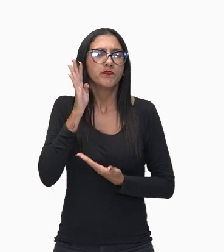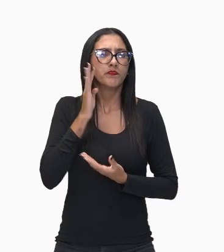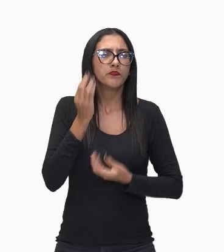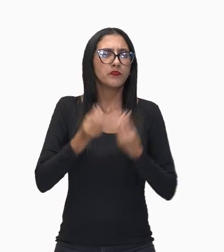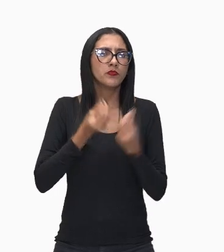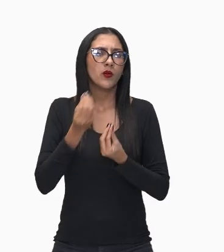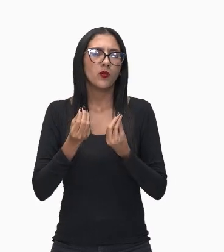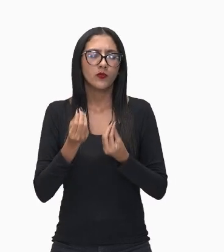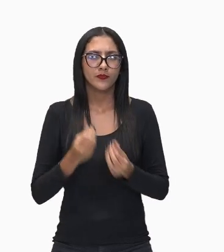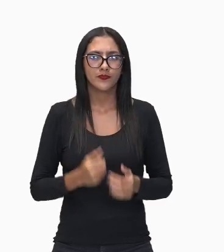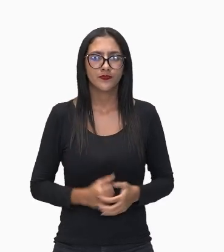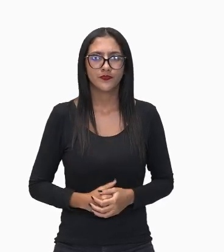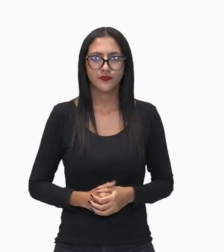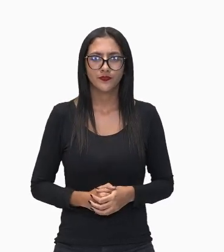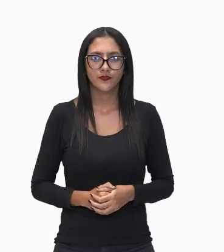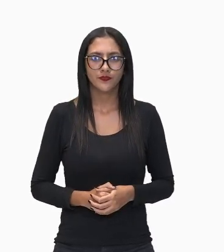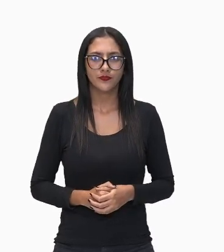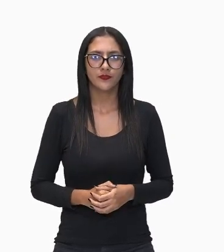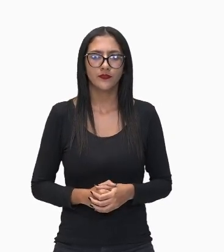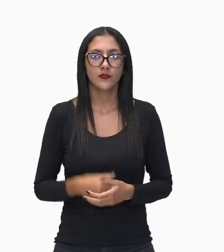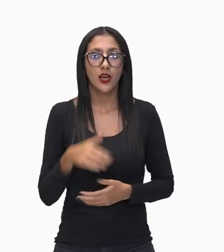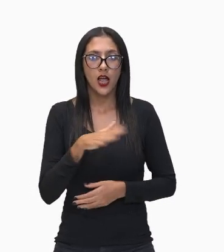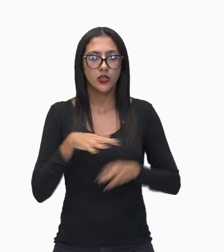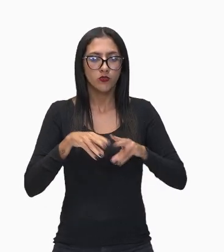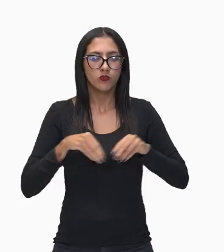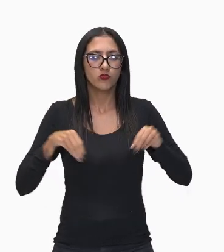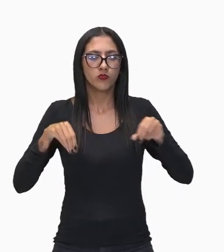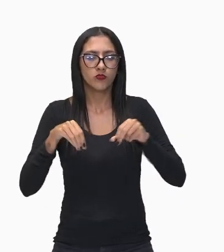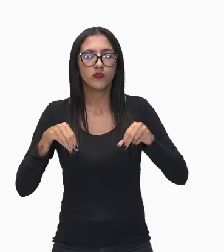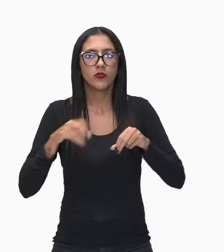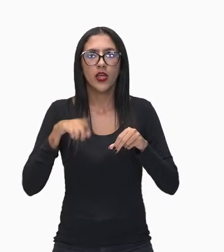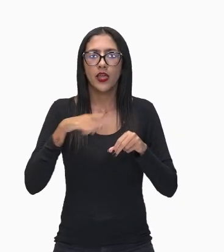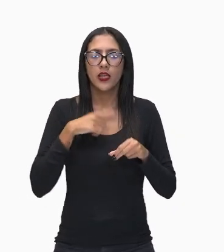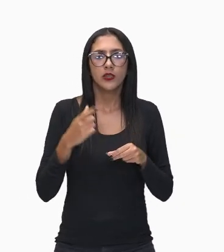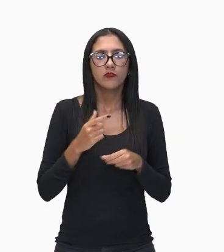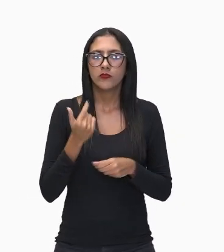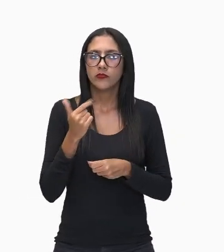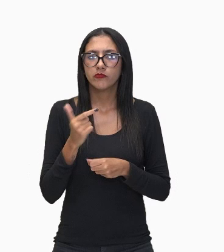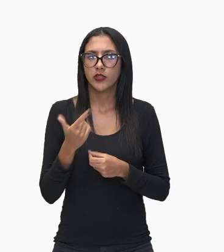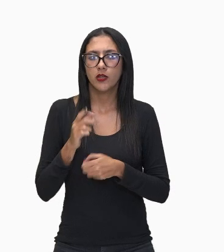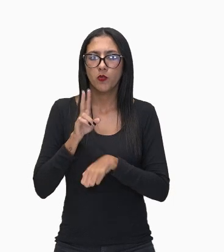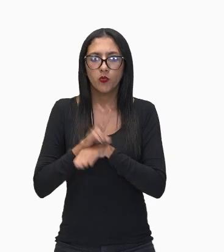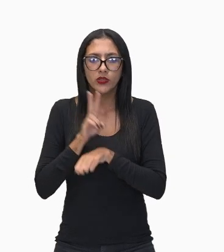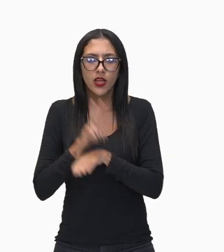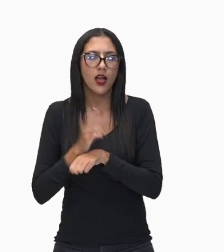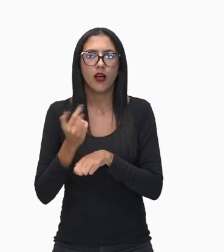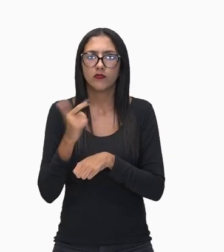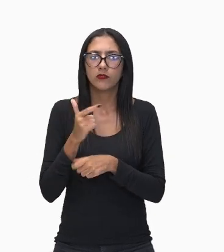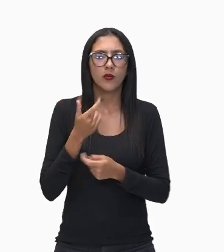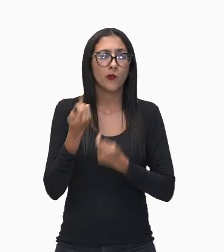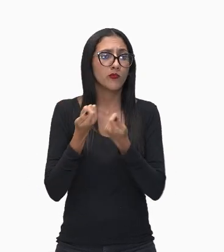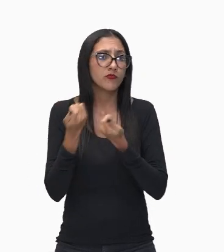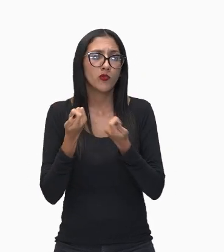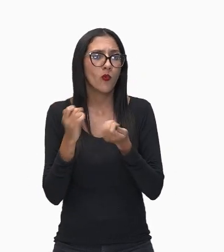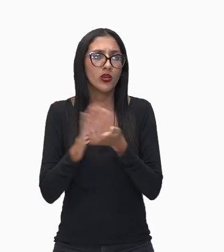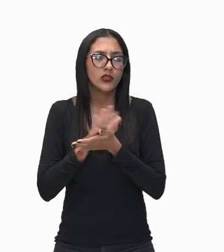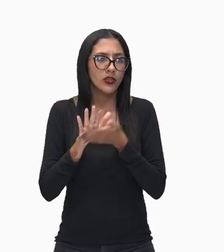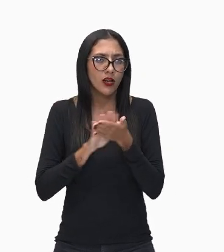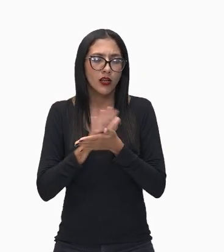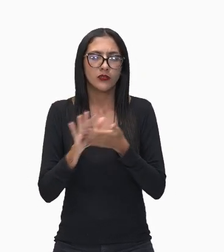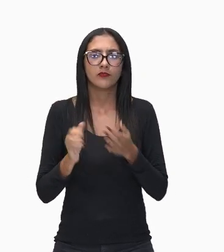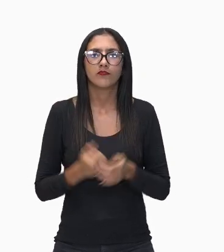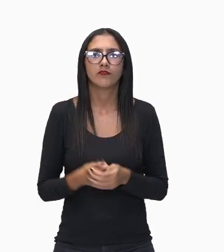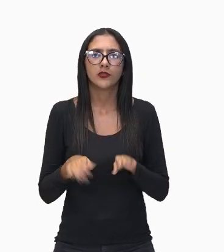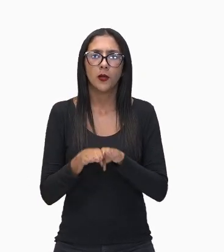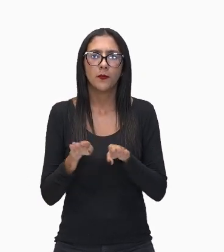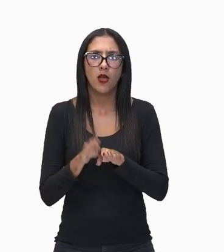há quando o solo ele não é utilizado de uma forma sustentável, né? Quando o desmatamento